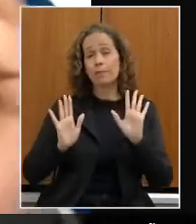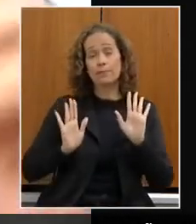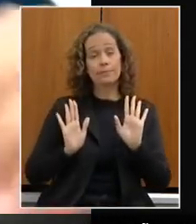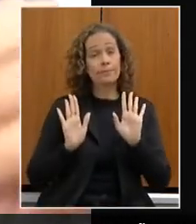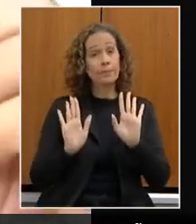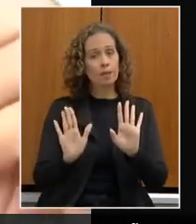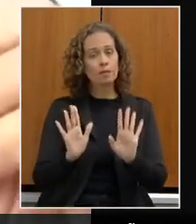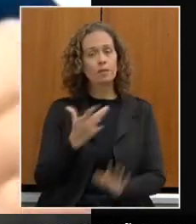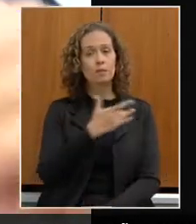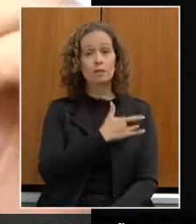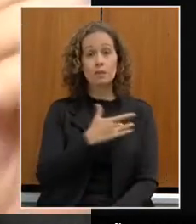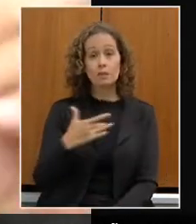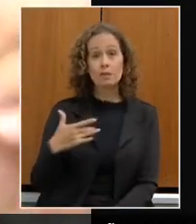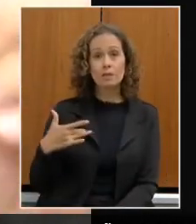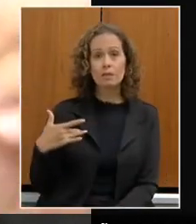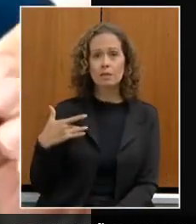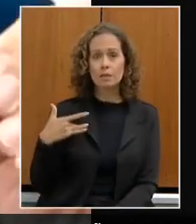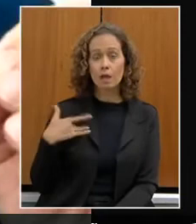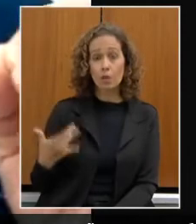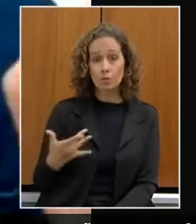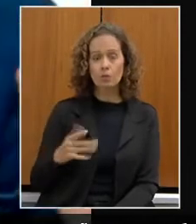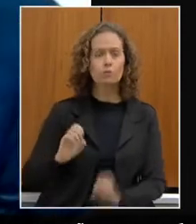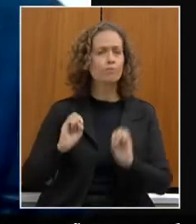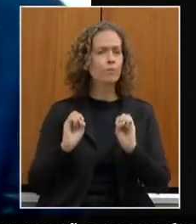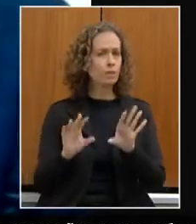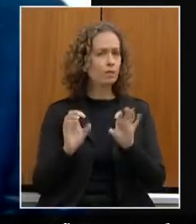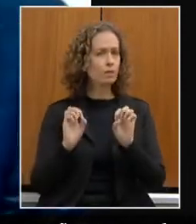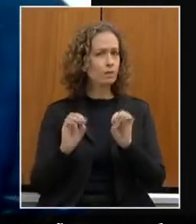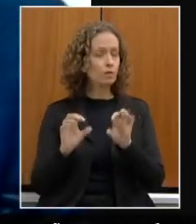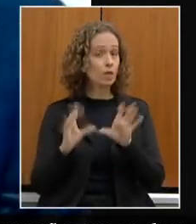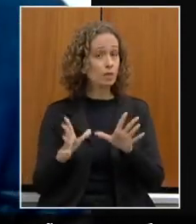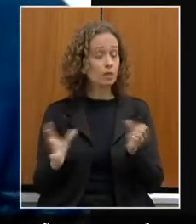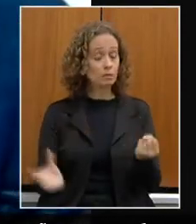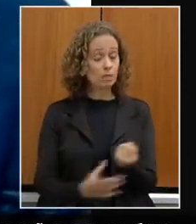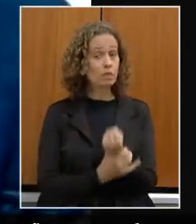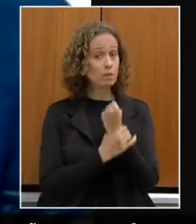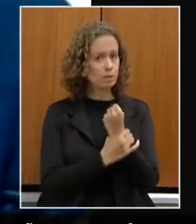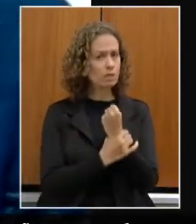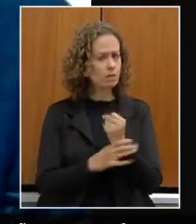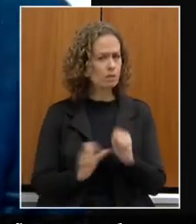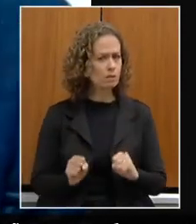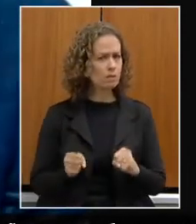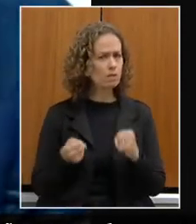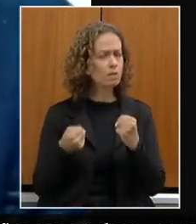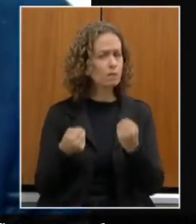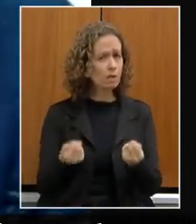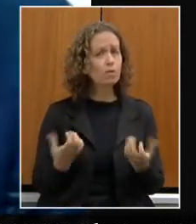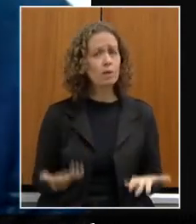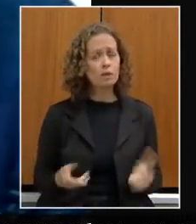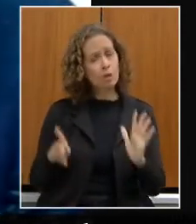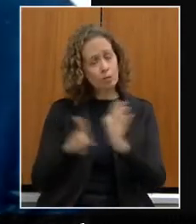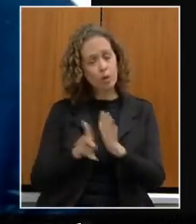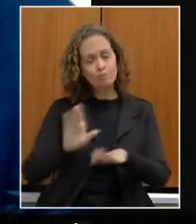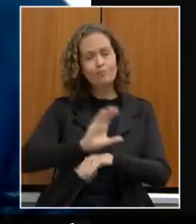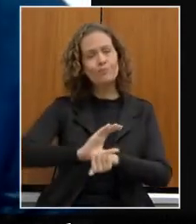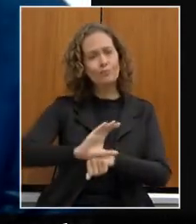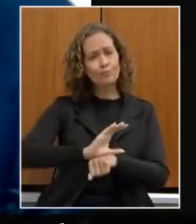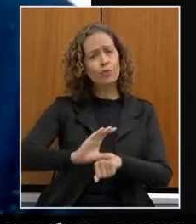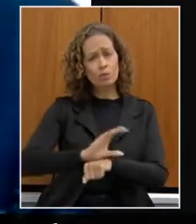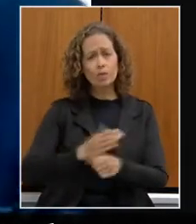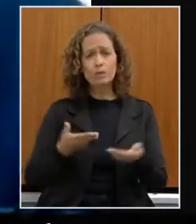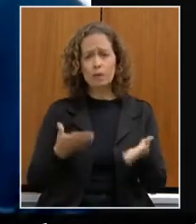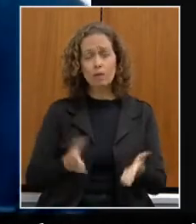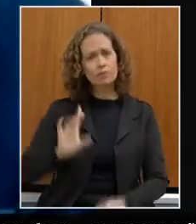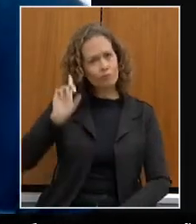saúde educação e segurança é constitucional num país